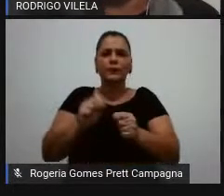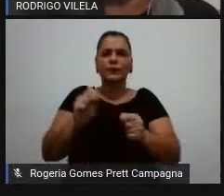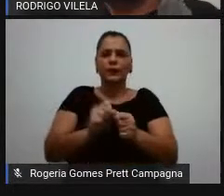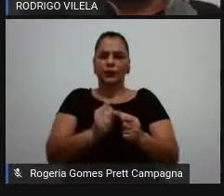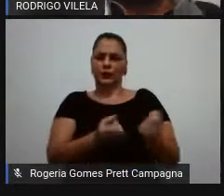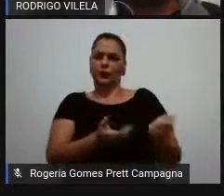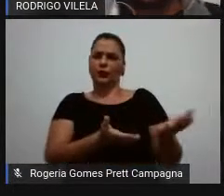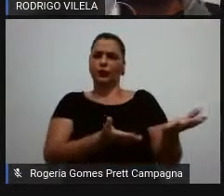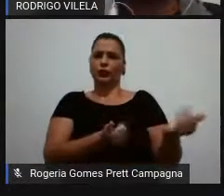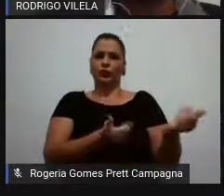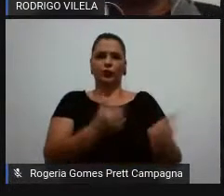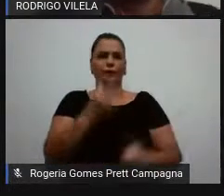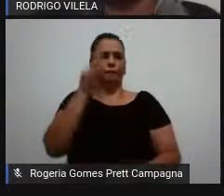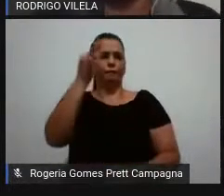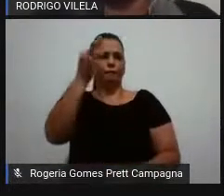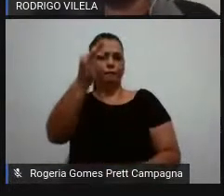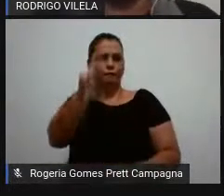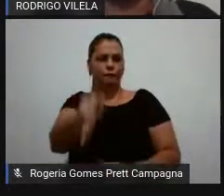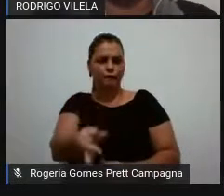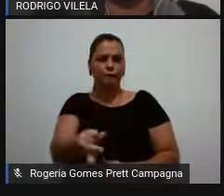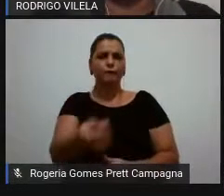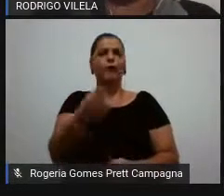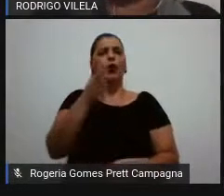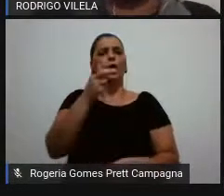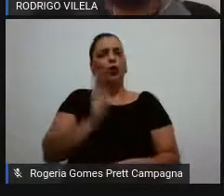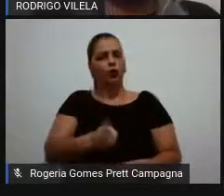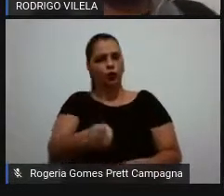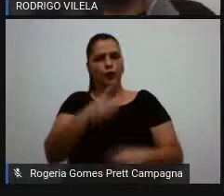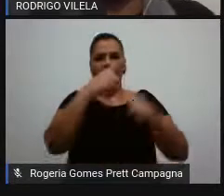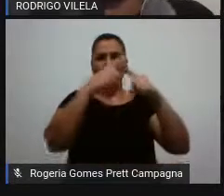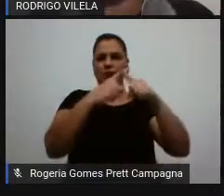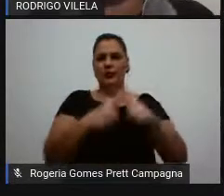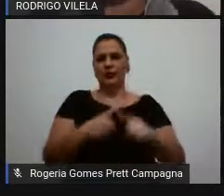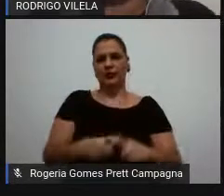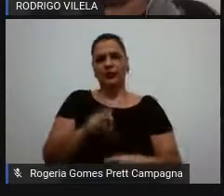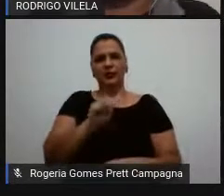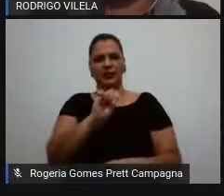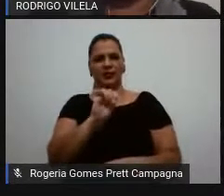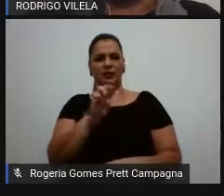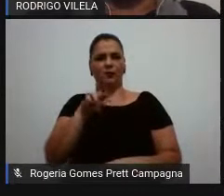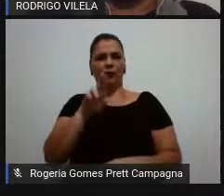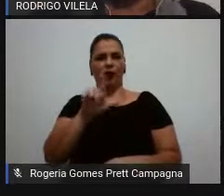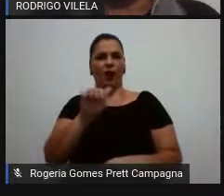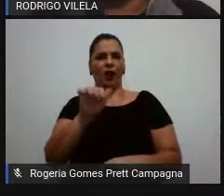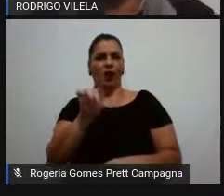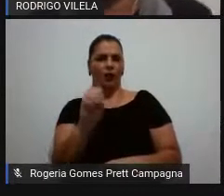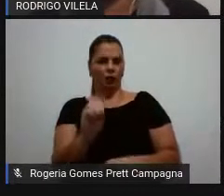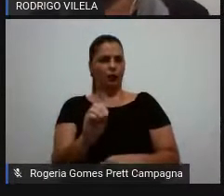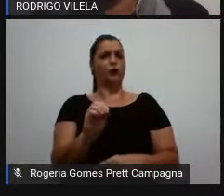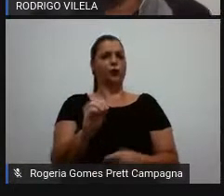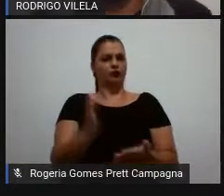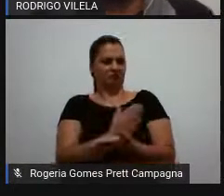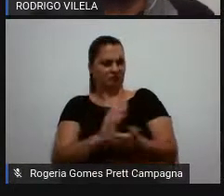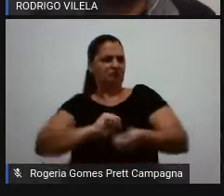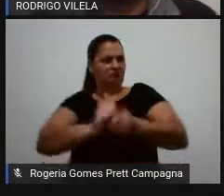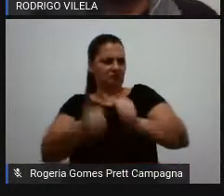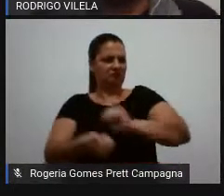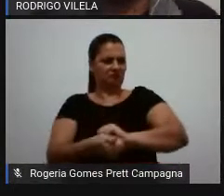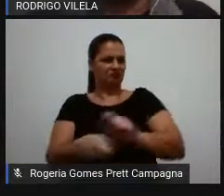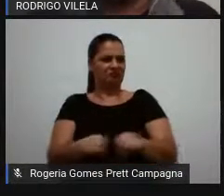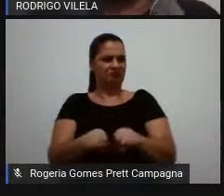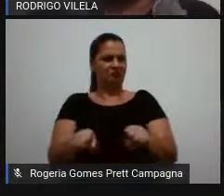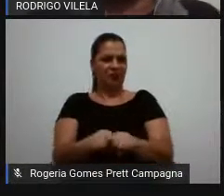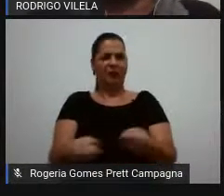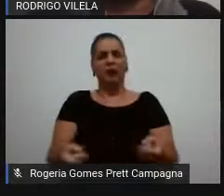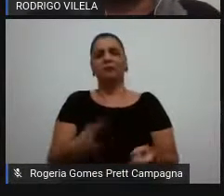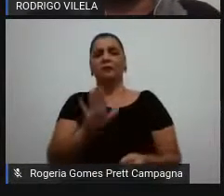Futuro. Os nossos simulados continuaram acontecendo, com diversas adaptações. Uma coisa, talvez, uma das mais significativas dentro da